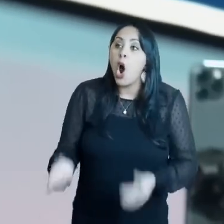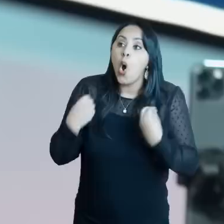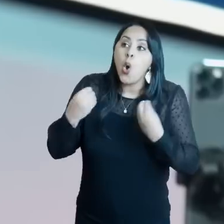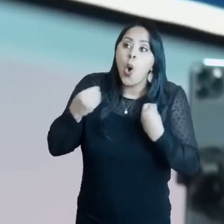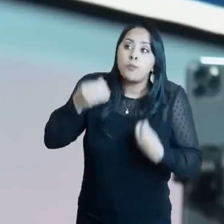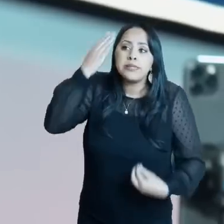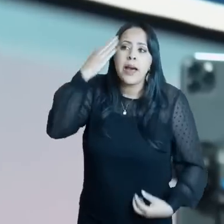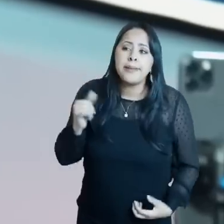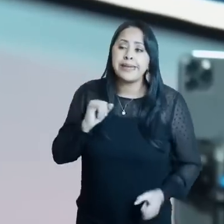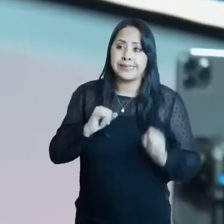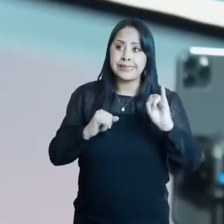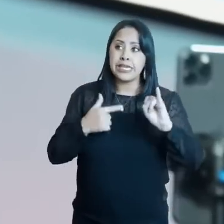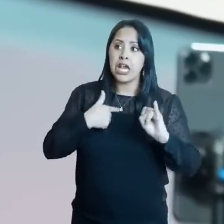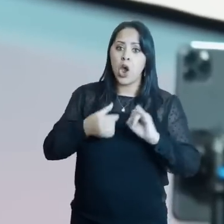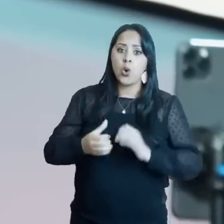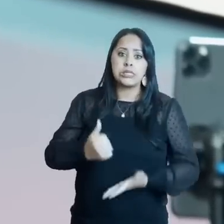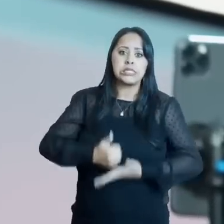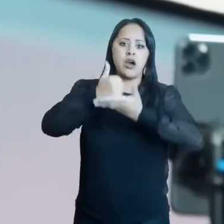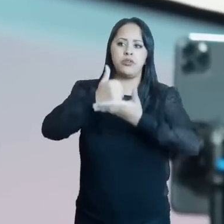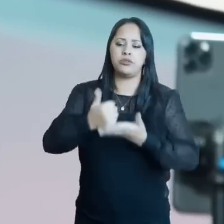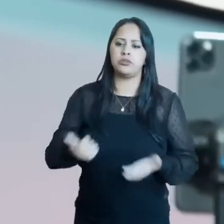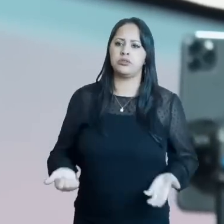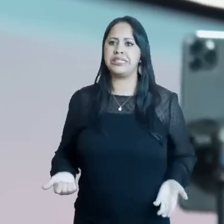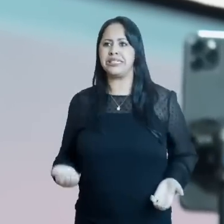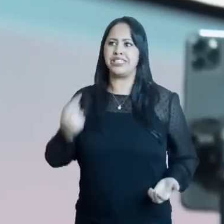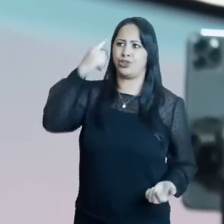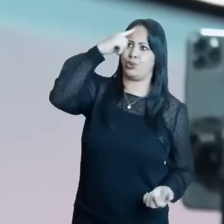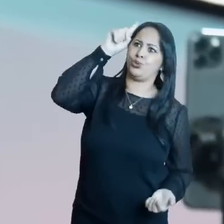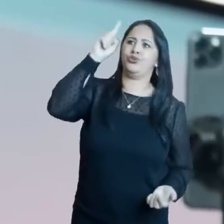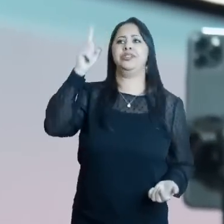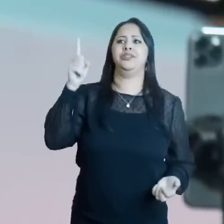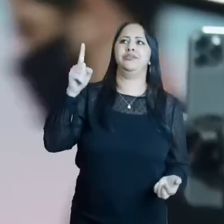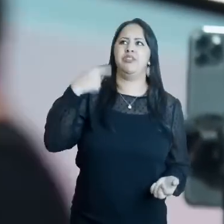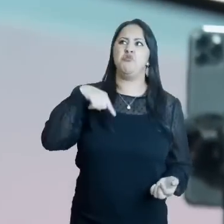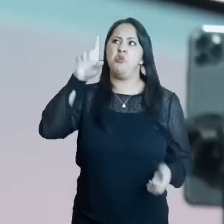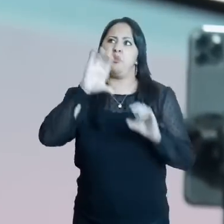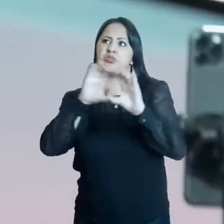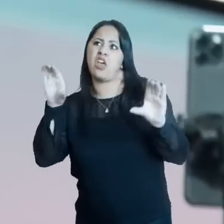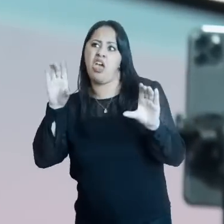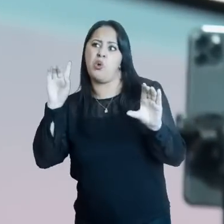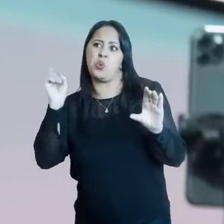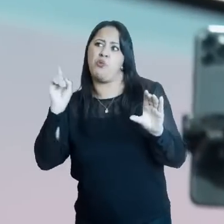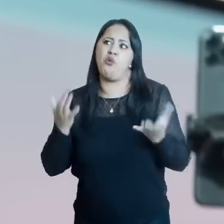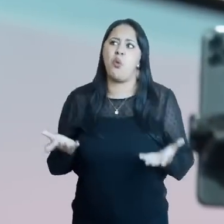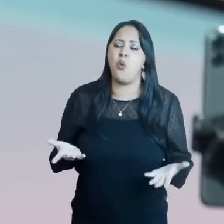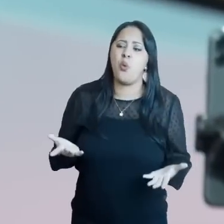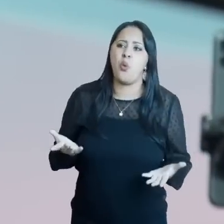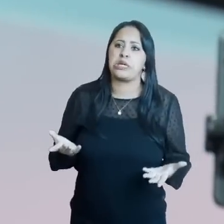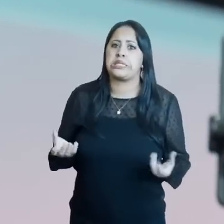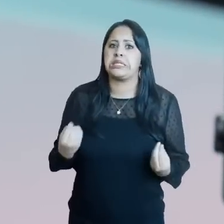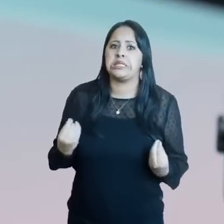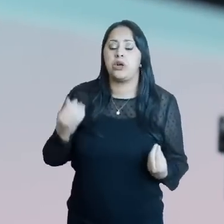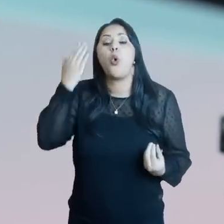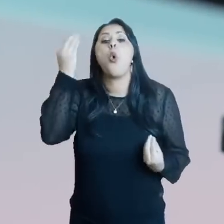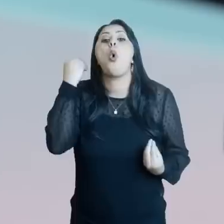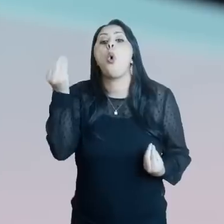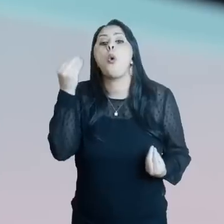eu não sei se eu vou pro céu, eu estava meio na dúvida, eu falei, será que eu estou salvo, será que eu não estou? Como que eu sei se eu vou para o céu? Aí eu